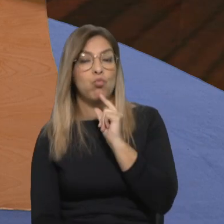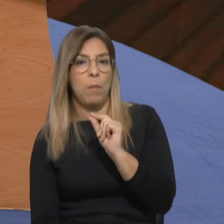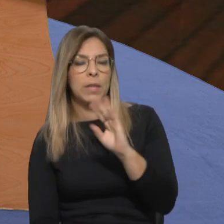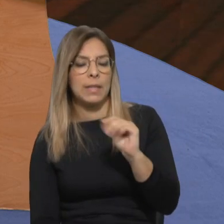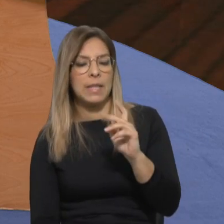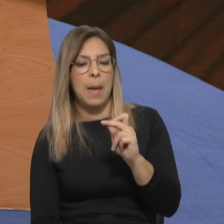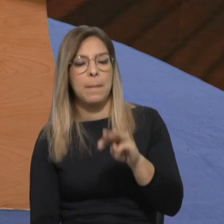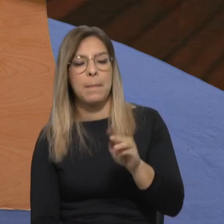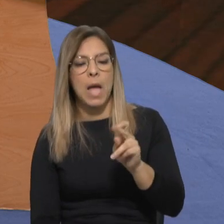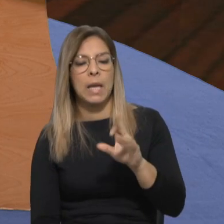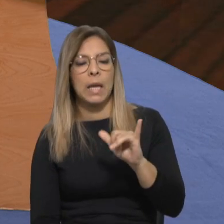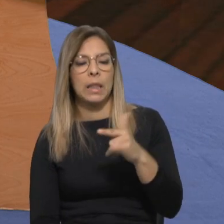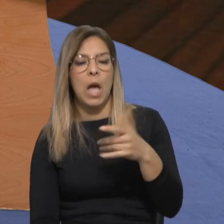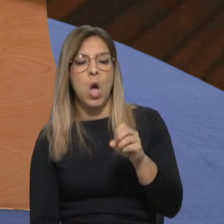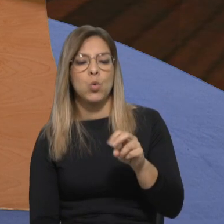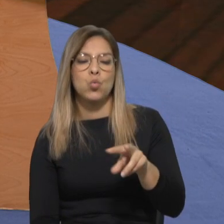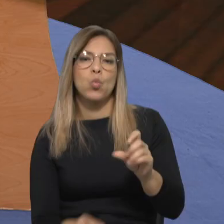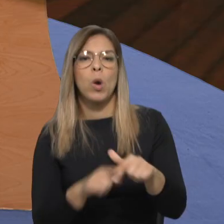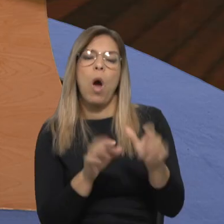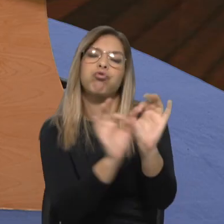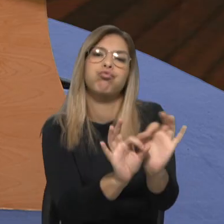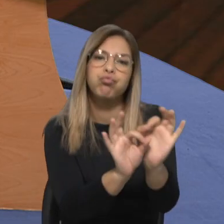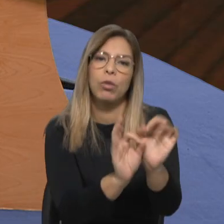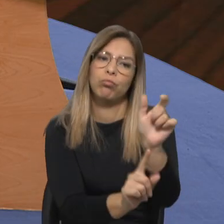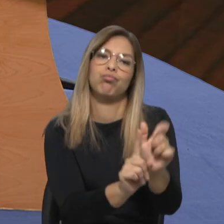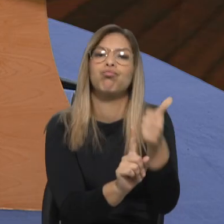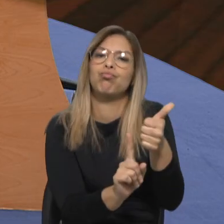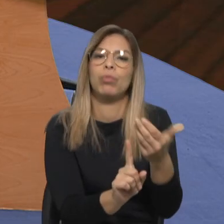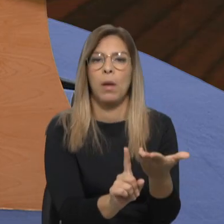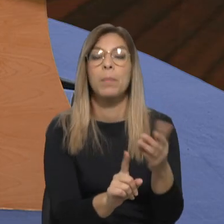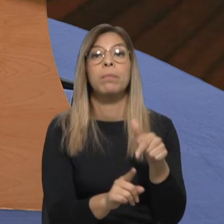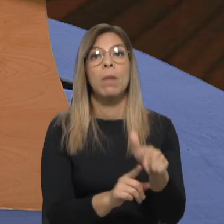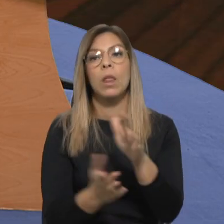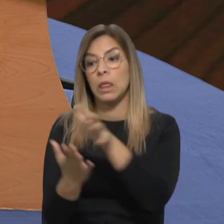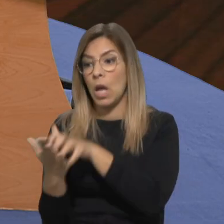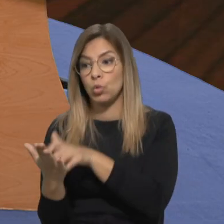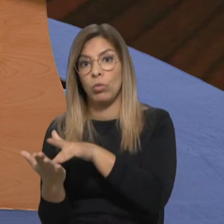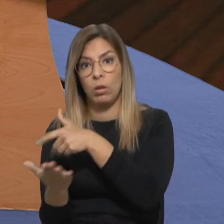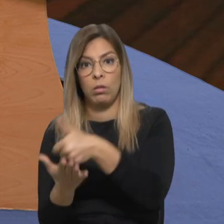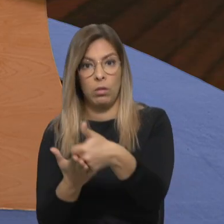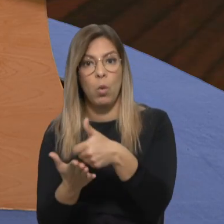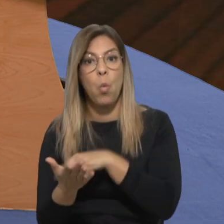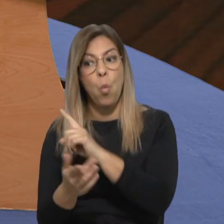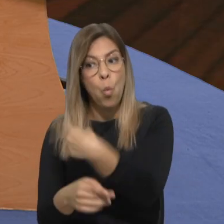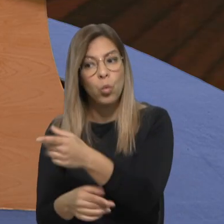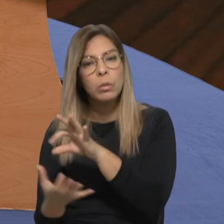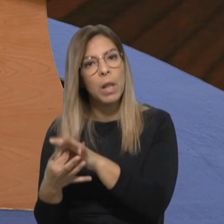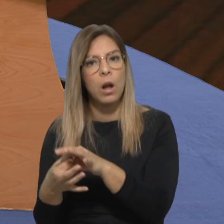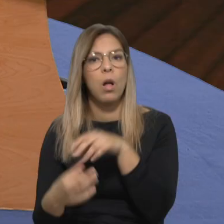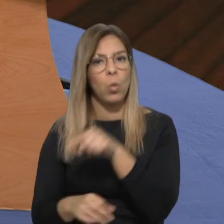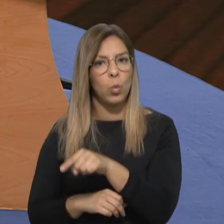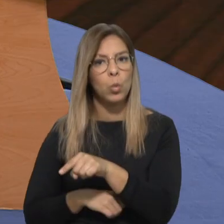equipa que redigiu este documento, de colocar, por exemplo, aqui um outro texto do Evangelho que tem muito a ver com isto que estamos aqui a dizer, que é